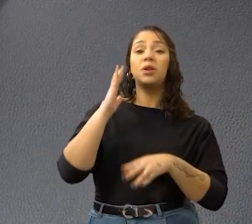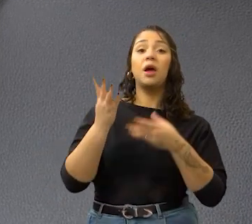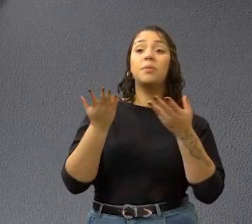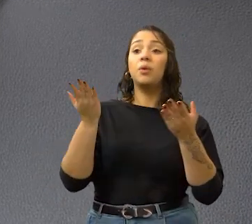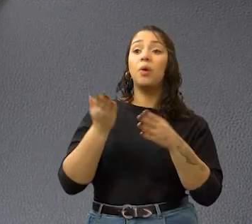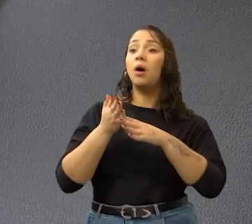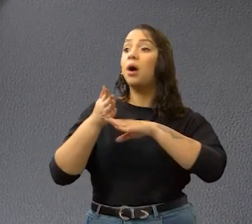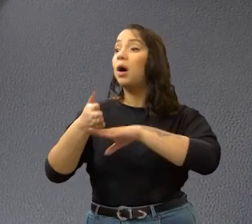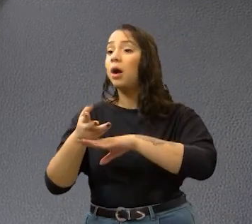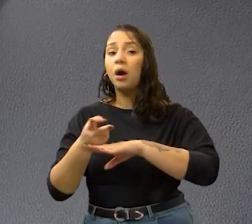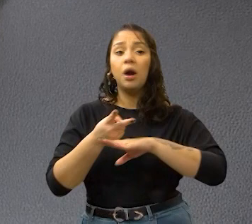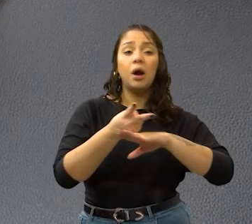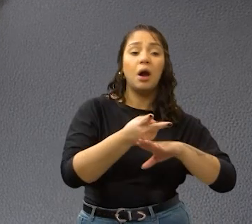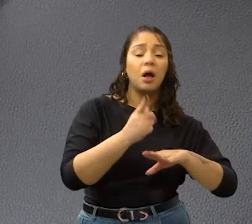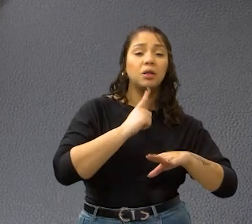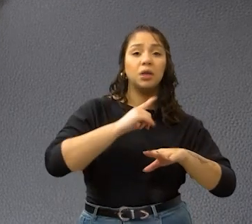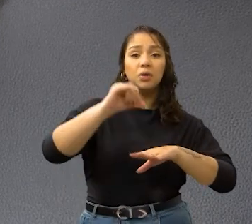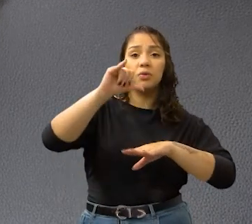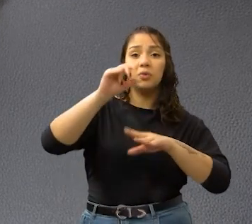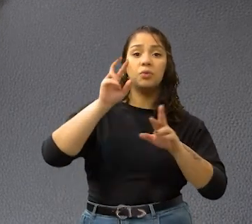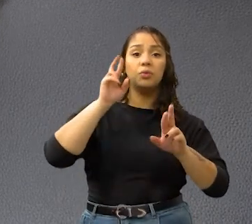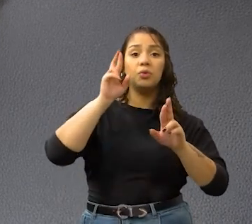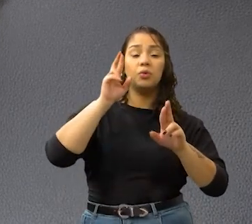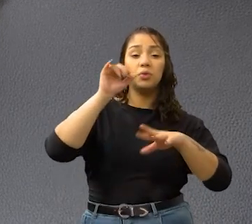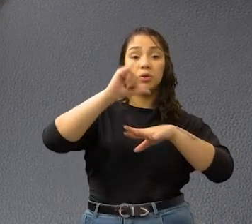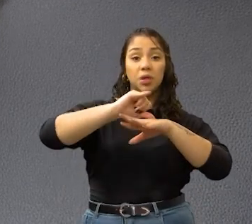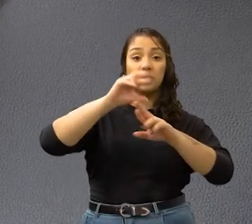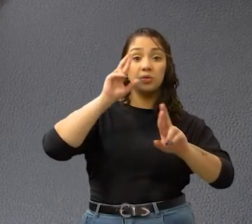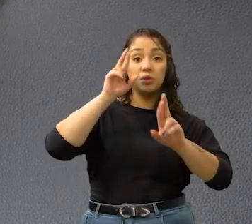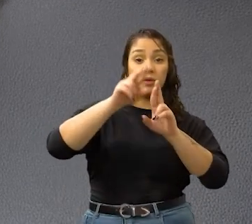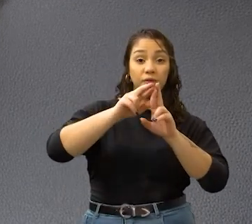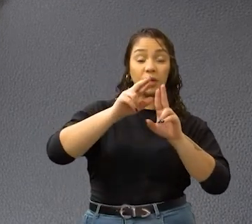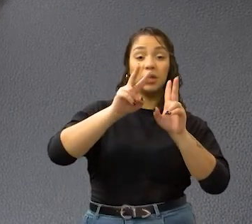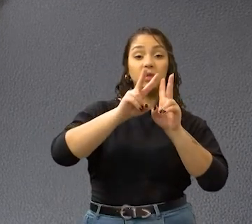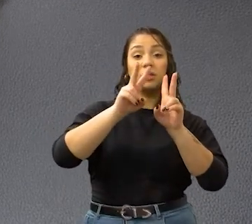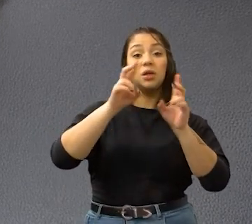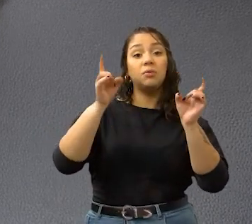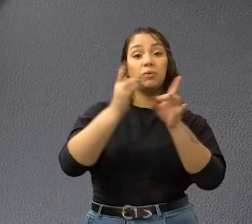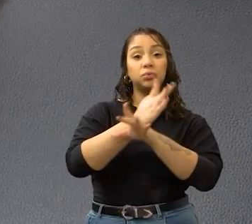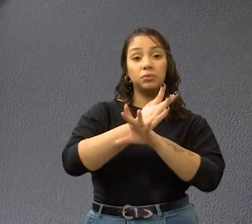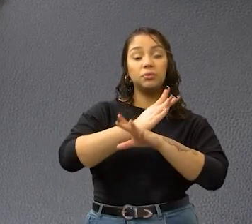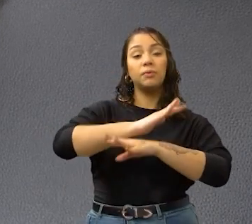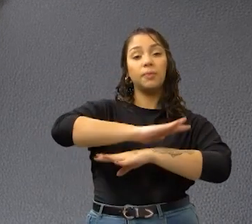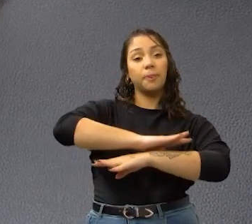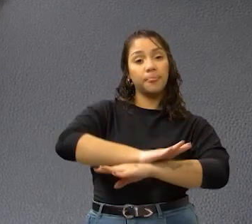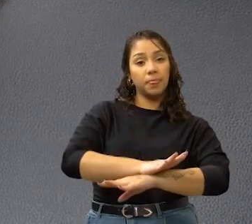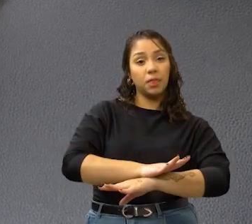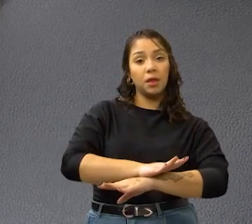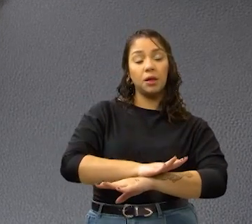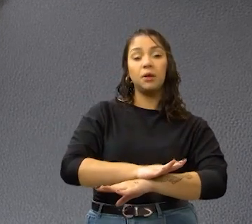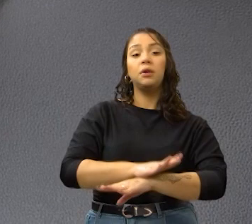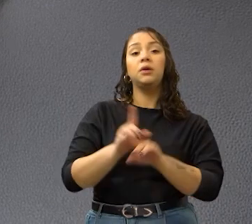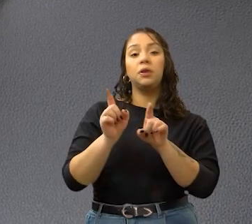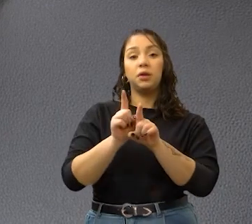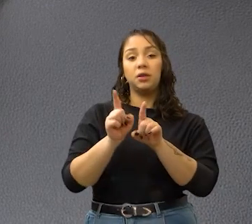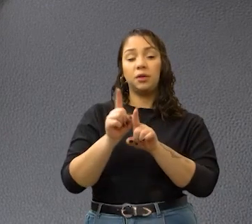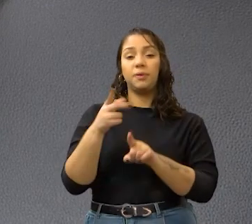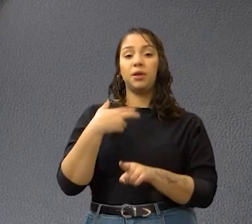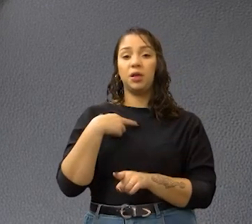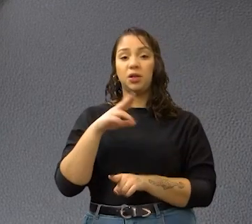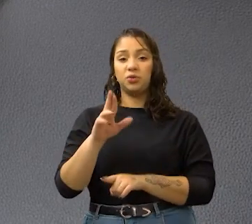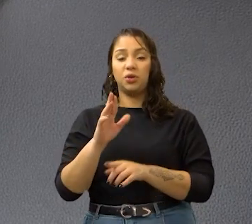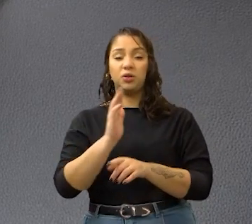não sabe para onde ir, né? Não sabe que existe o Centro de Referência de combate ao racismo e